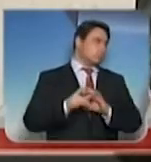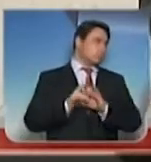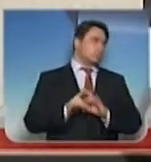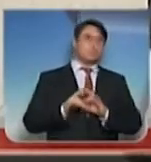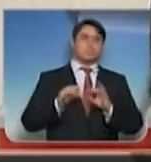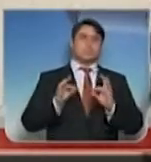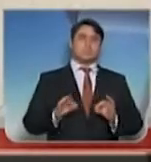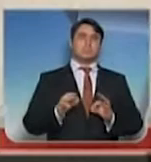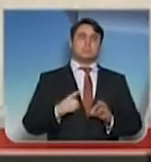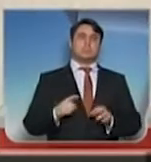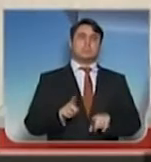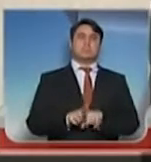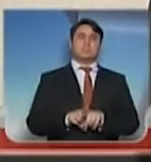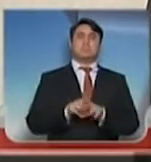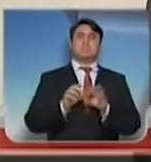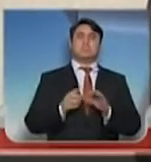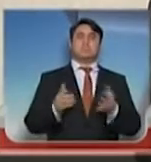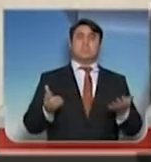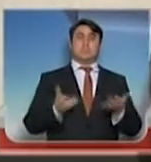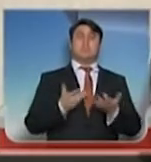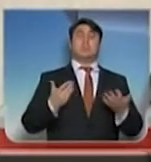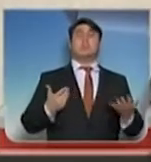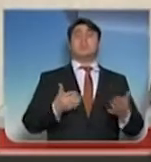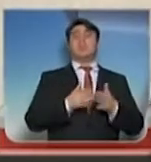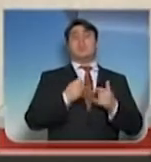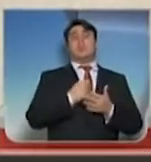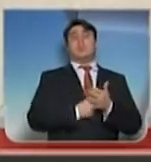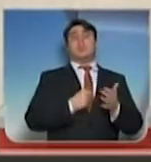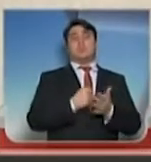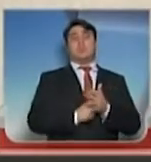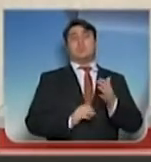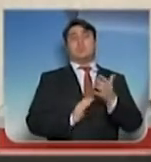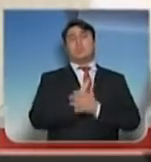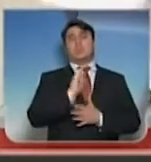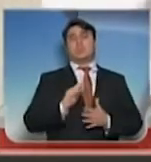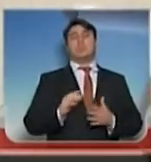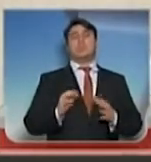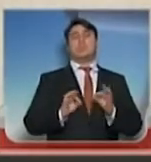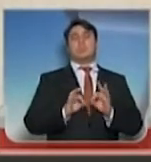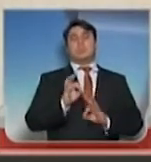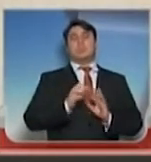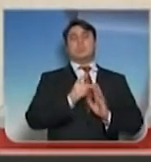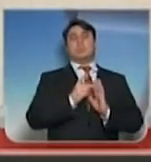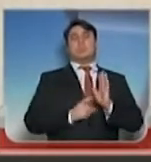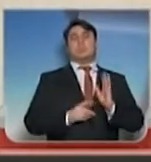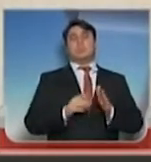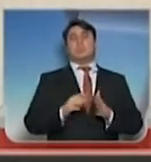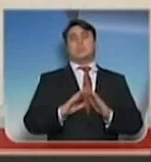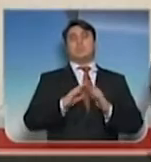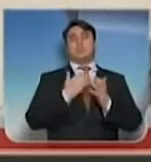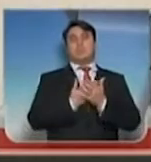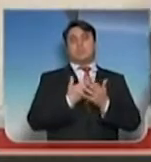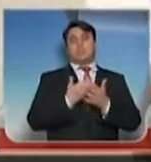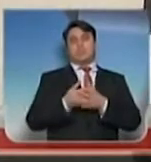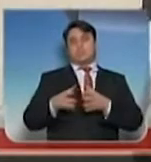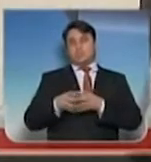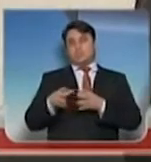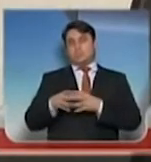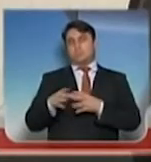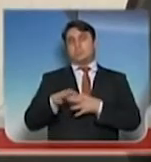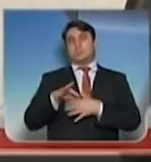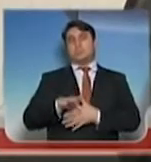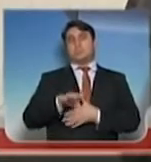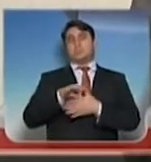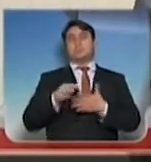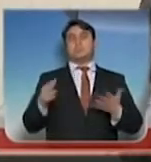as entidades vieram aqui pleitear aprovação desse projeto no colégio de líderes eu